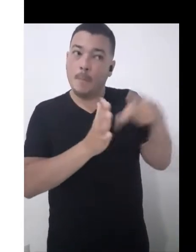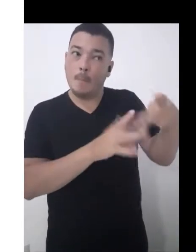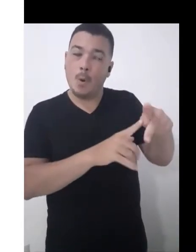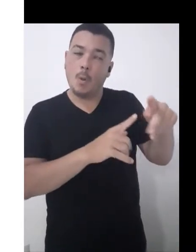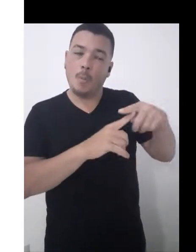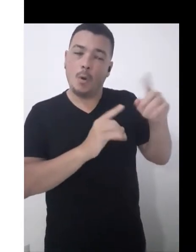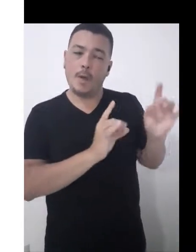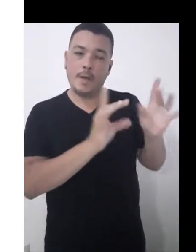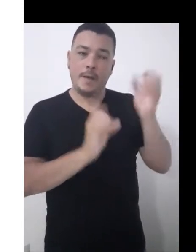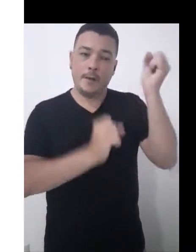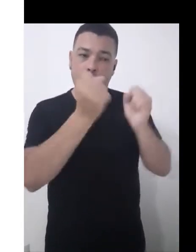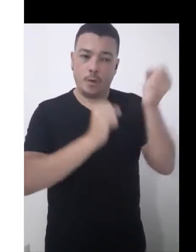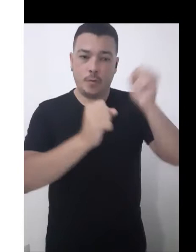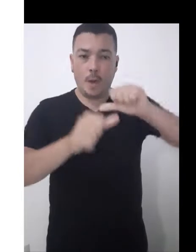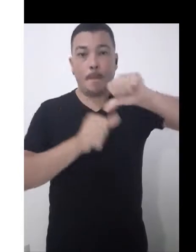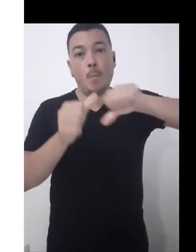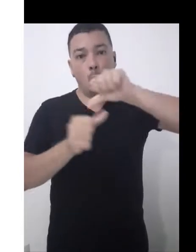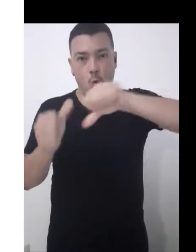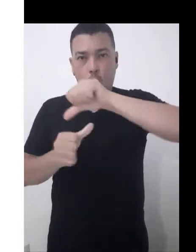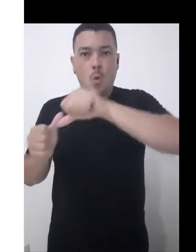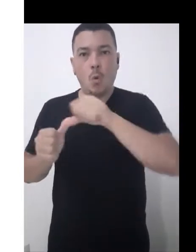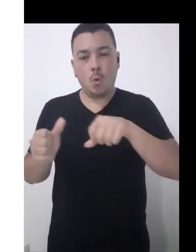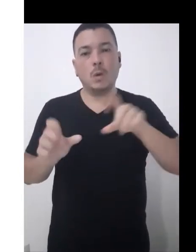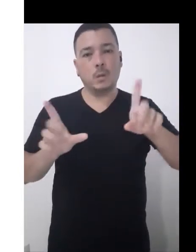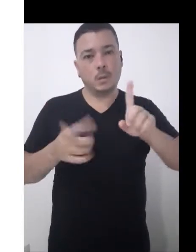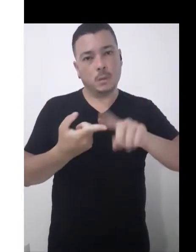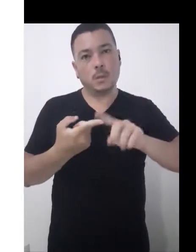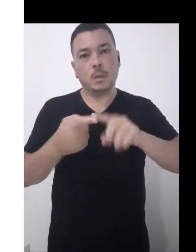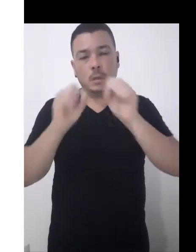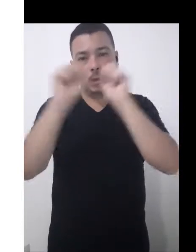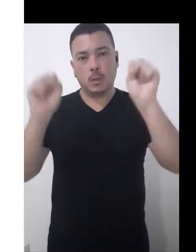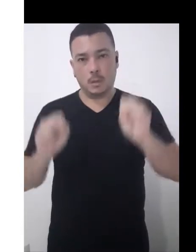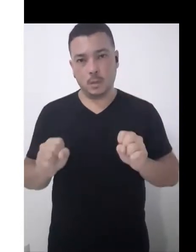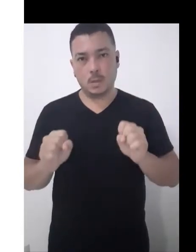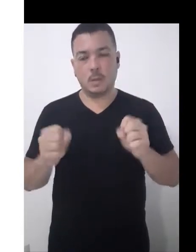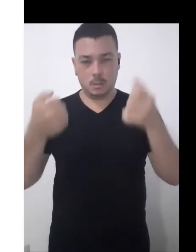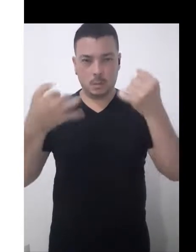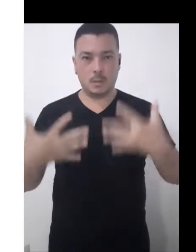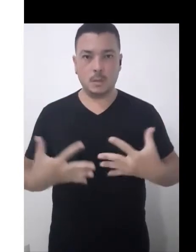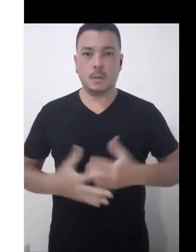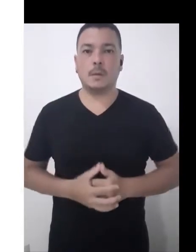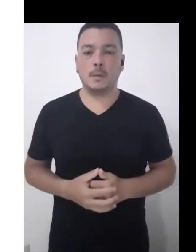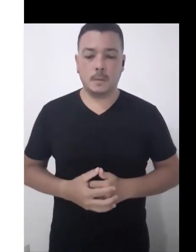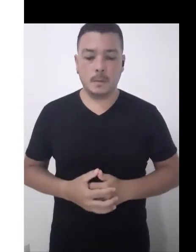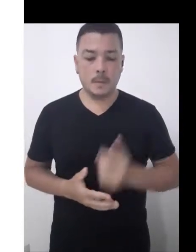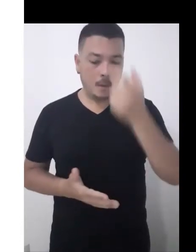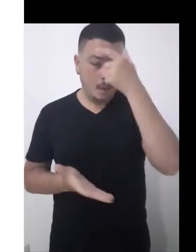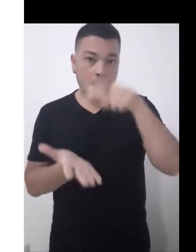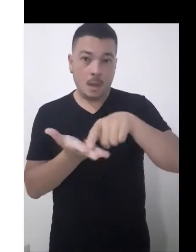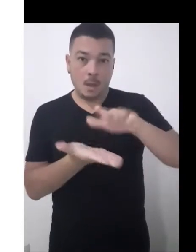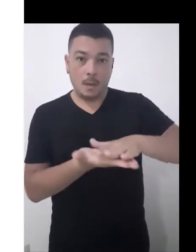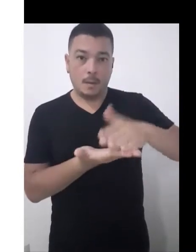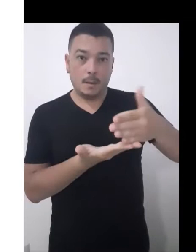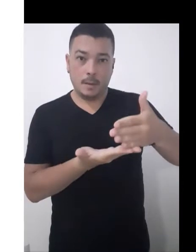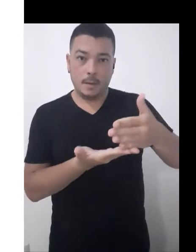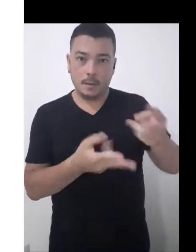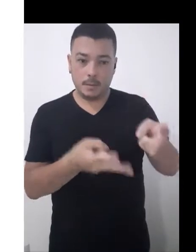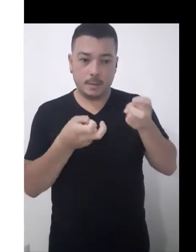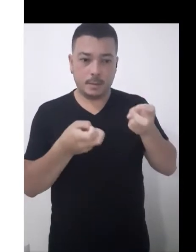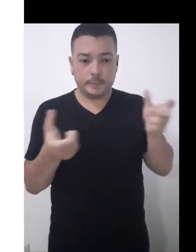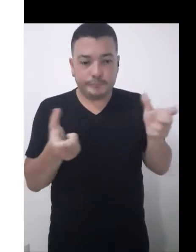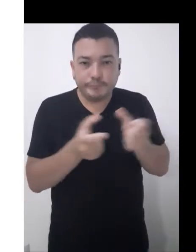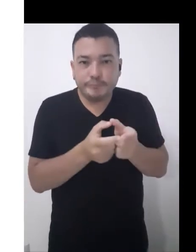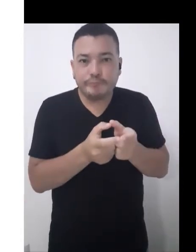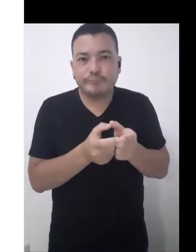pinagem pode mudar de acordo com o sistema que a gente está tratando. Memórias RAM de notebook, notadamente, são menores,